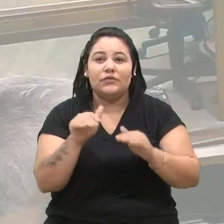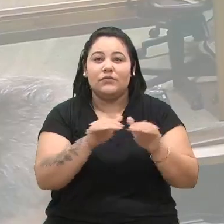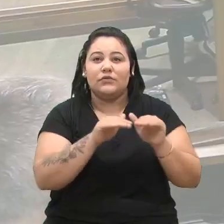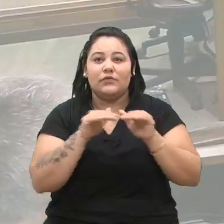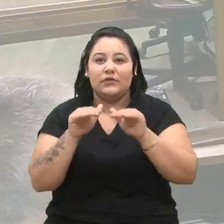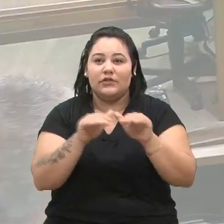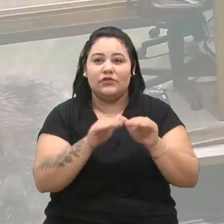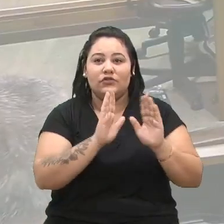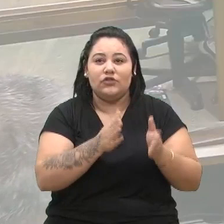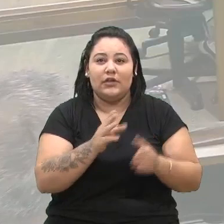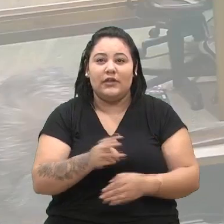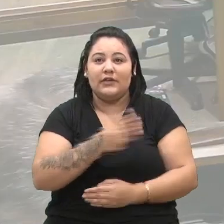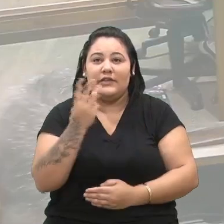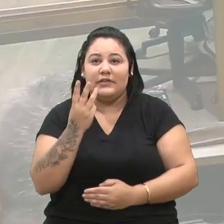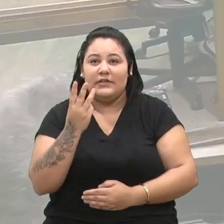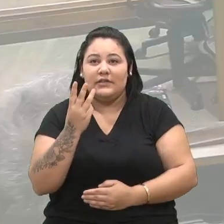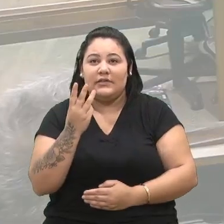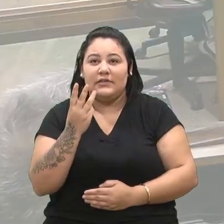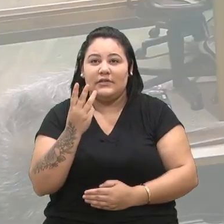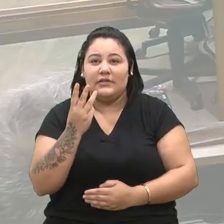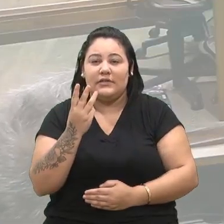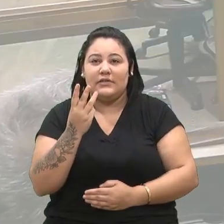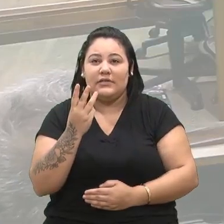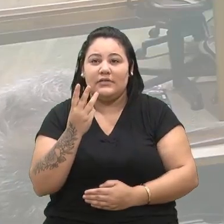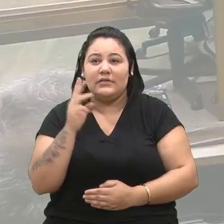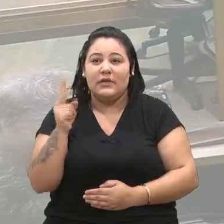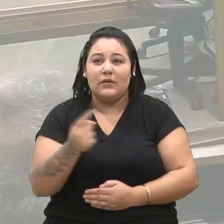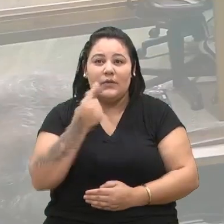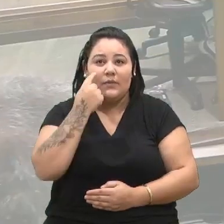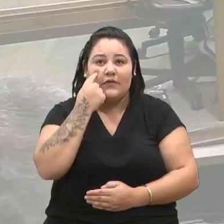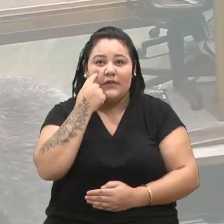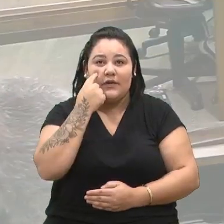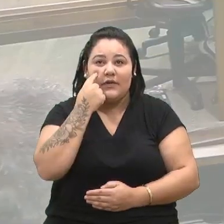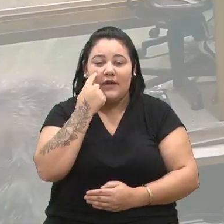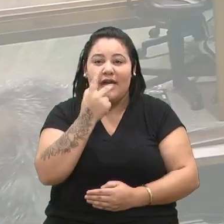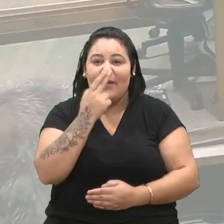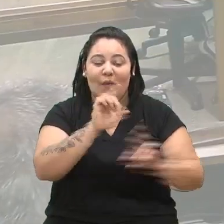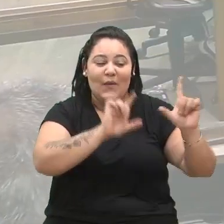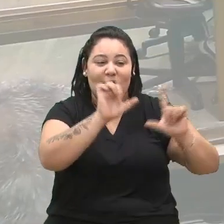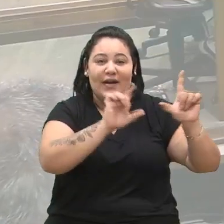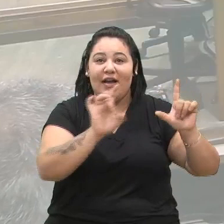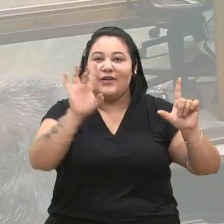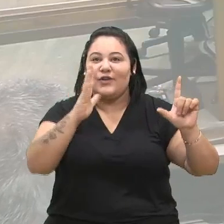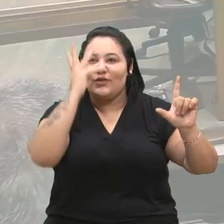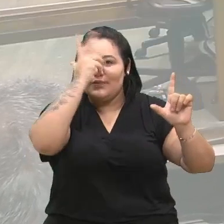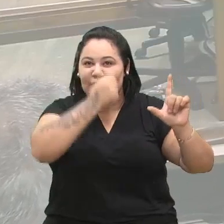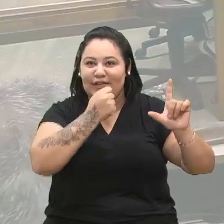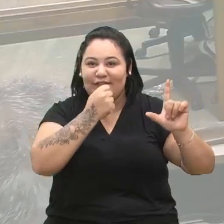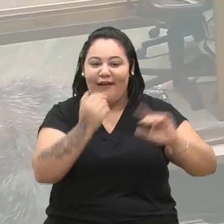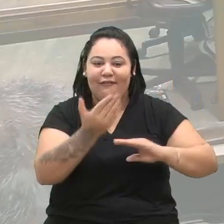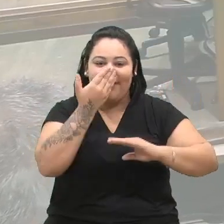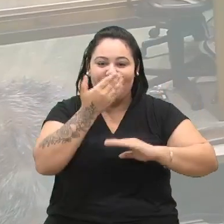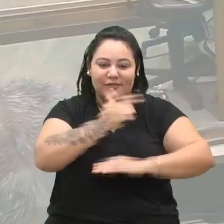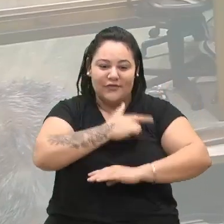é a 3ª vez que só me deixa de fora, só não me vê e não me enxerga. Não, vereador. Parece programa de televisão que só os bonitos ficam na frente, os feios de